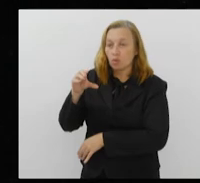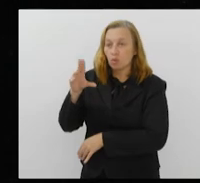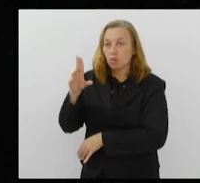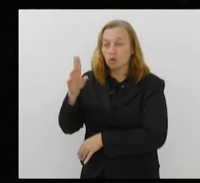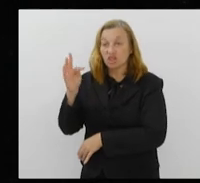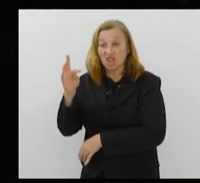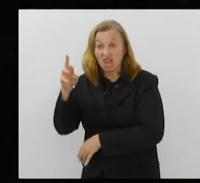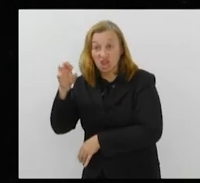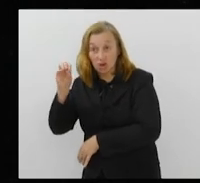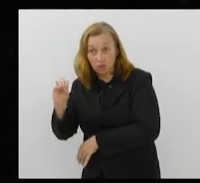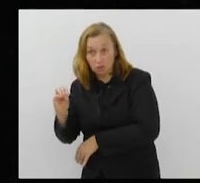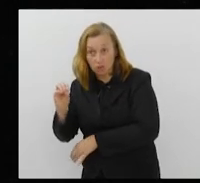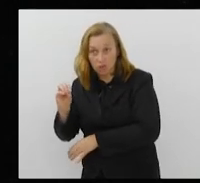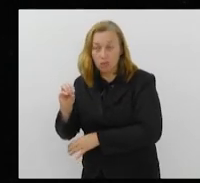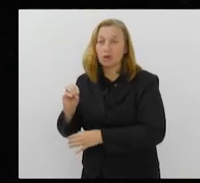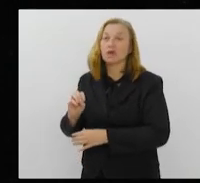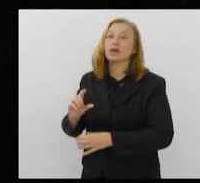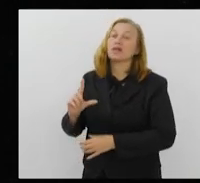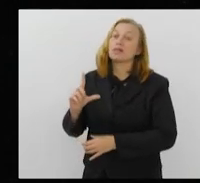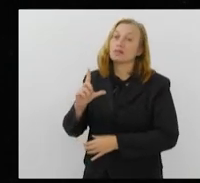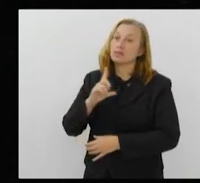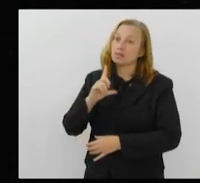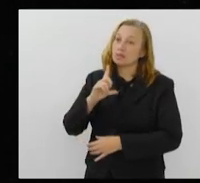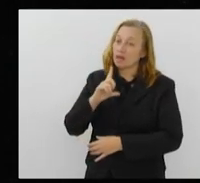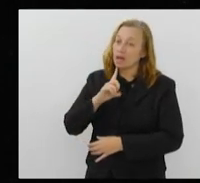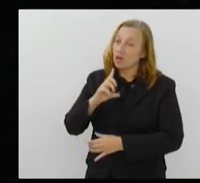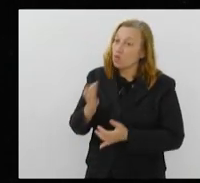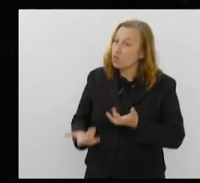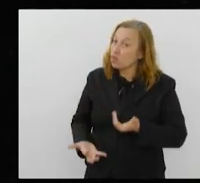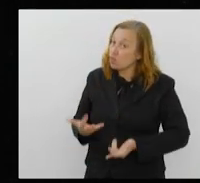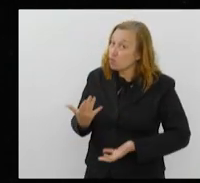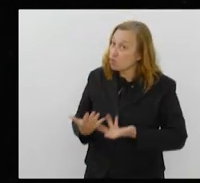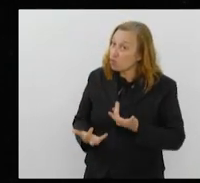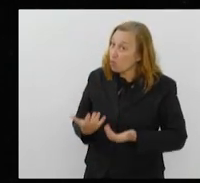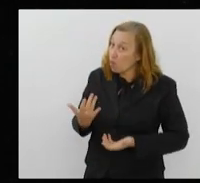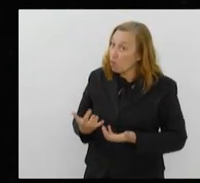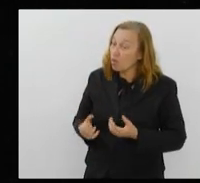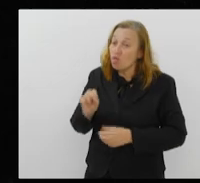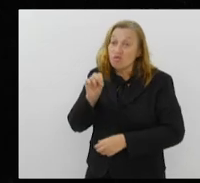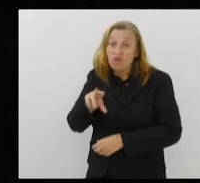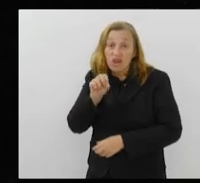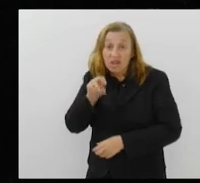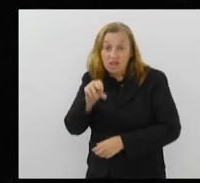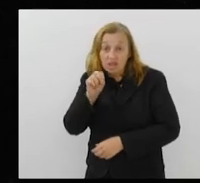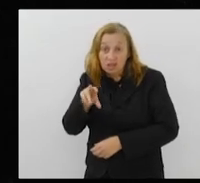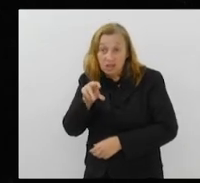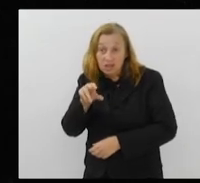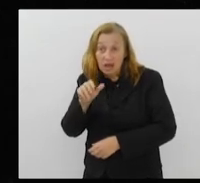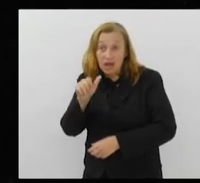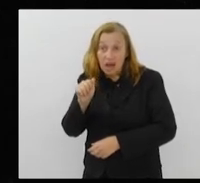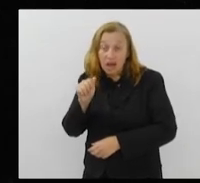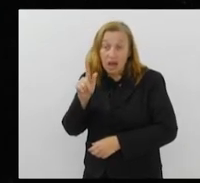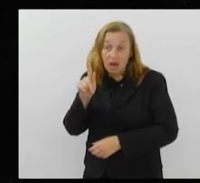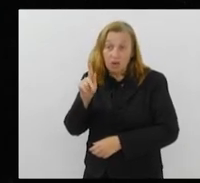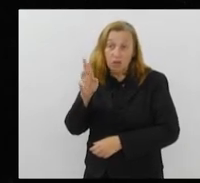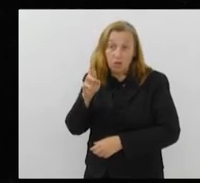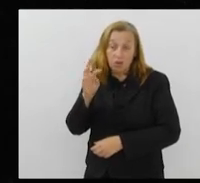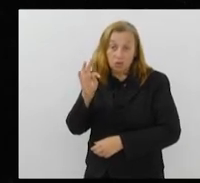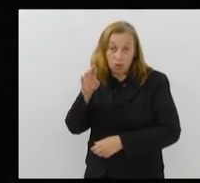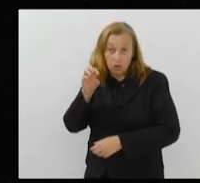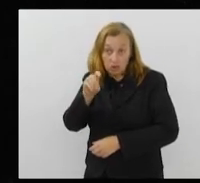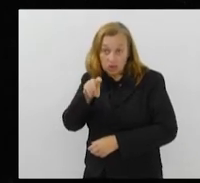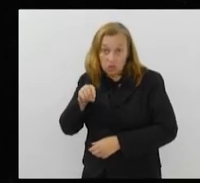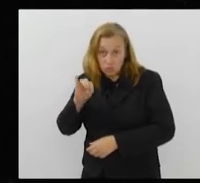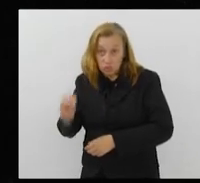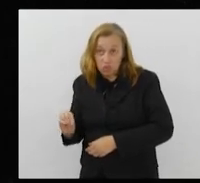o desflorestamento, que tem o fogo também, que tem o veneno, que tem os agrotóxicos na sua base de